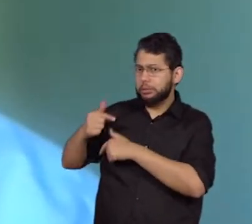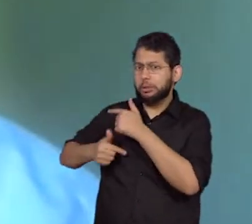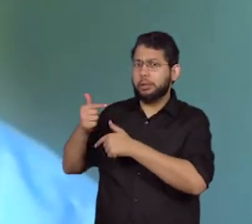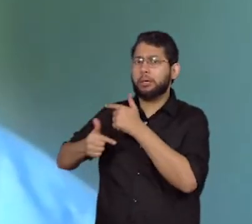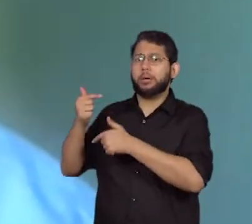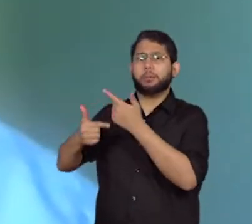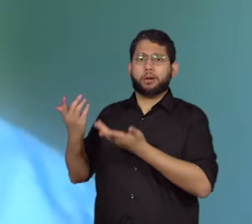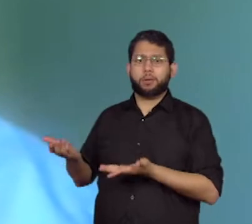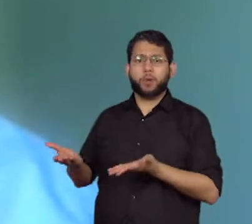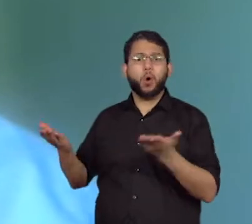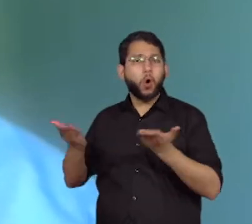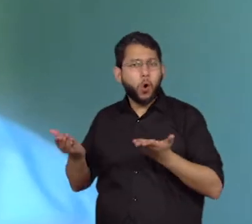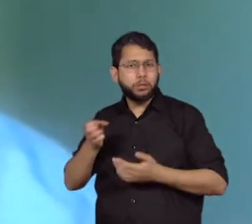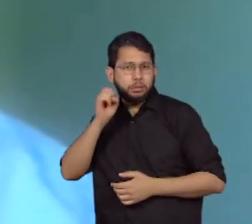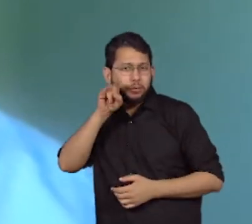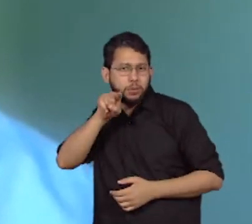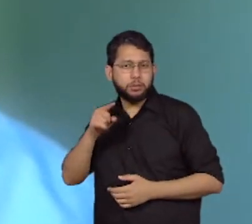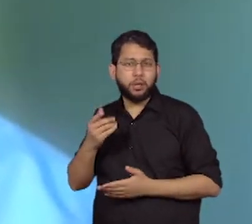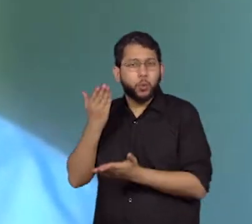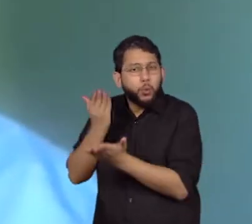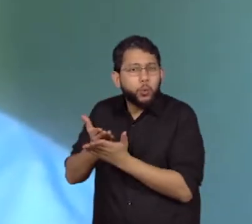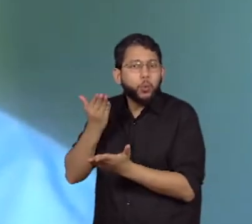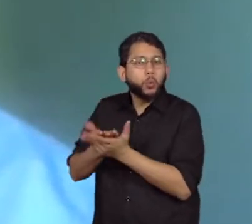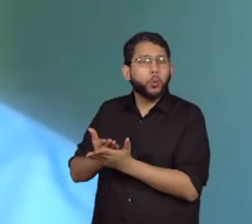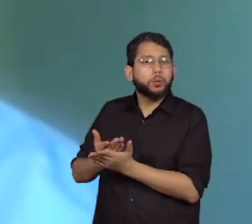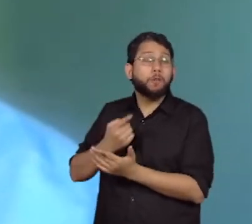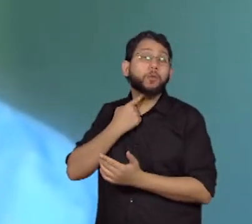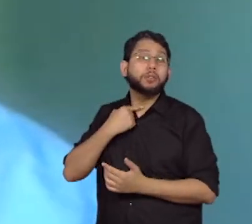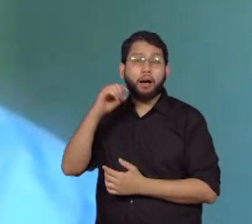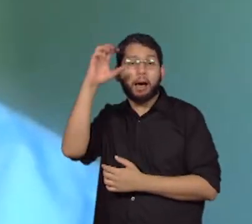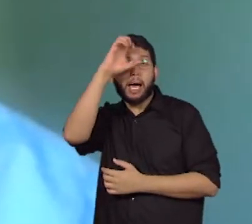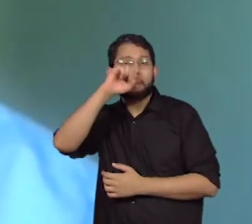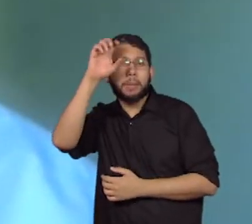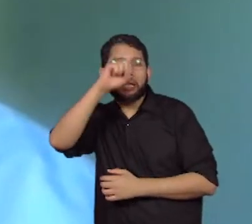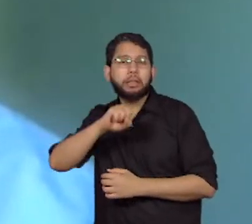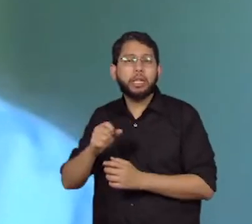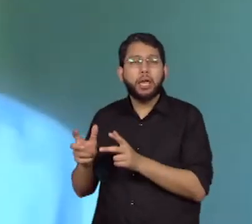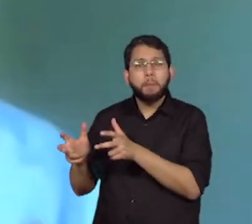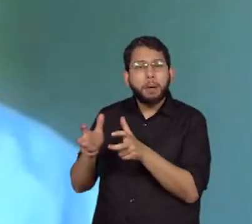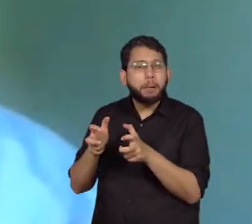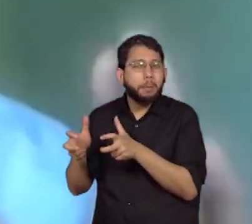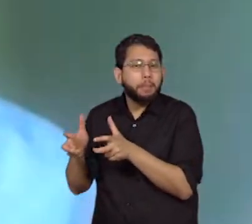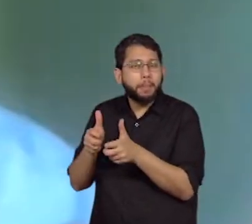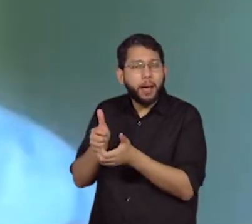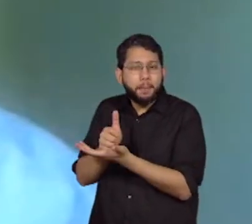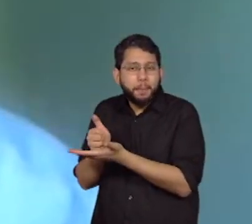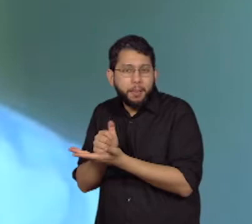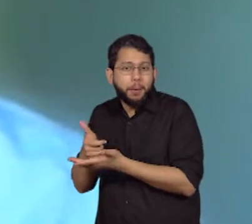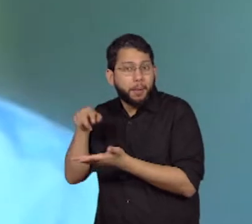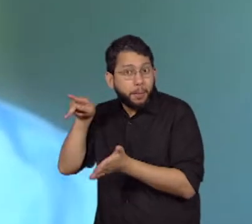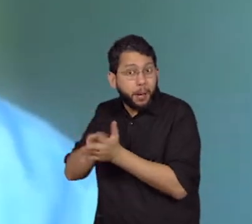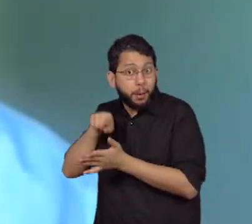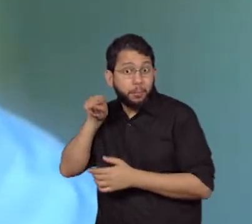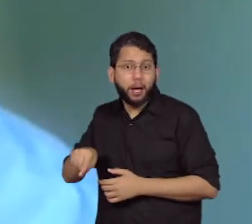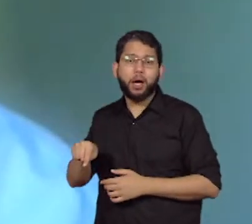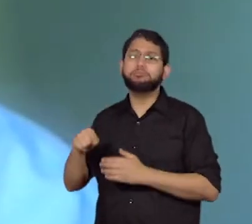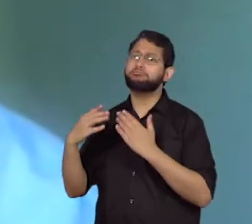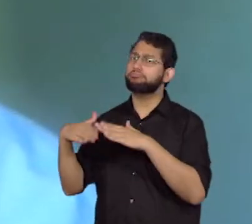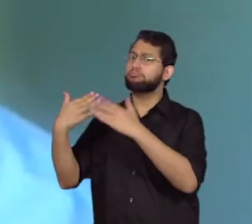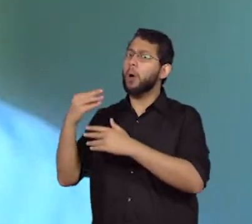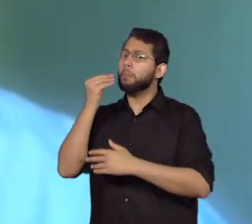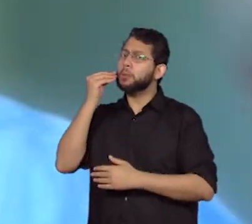pessoas. Hoje, se você é um estudante e aprender a fazer aprender a desenvolver jogo como Roblox, você tem uma grande oportunidade